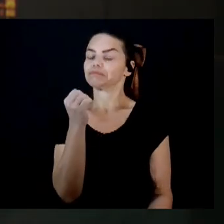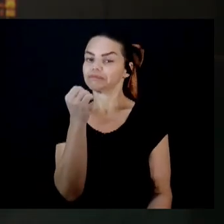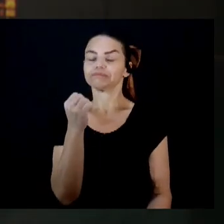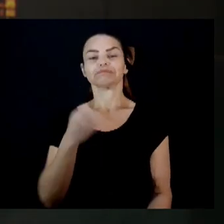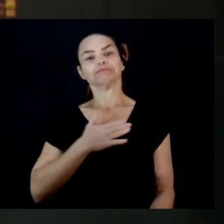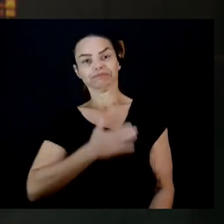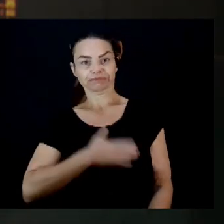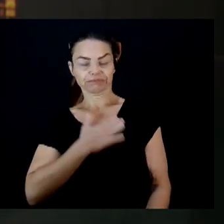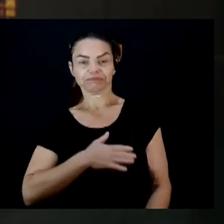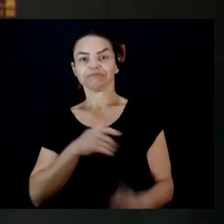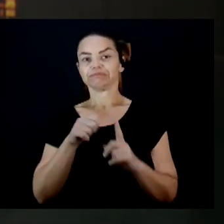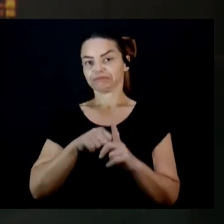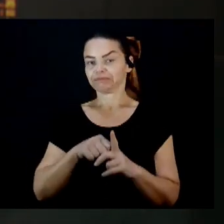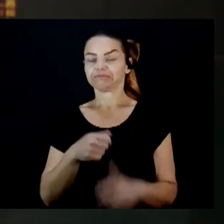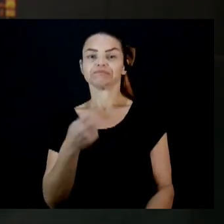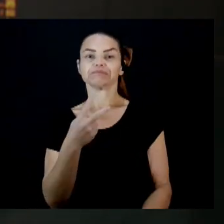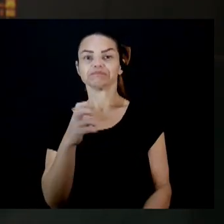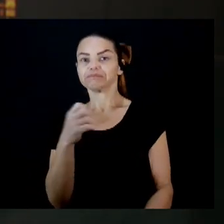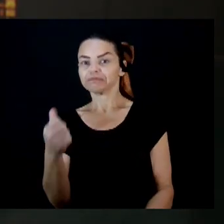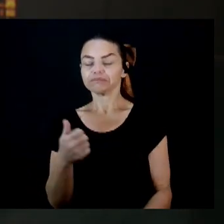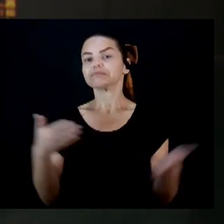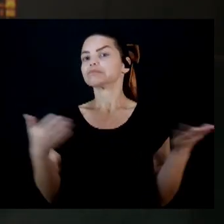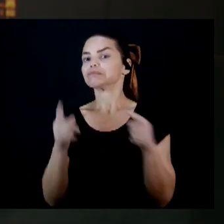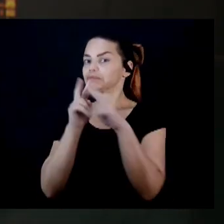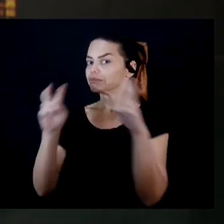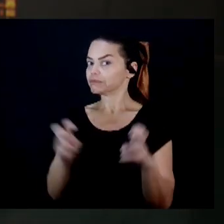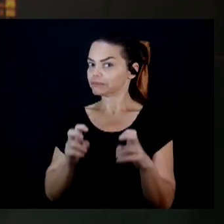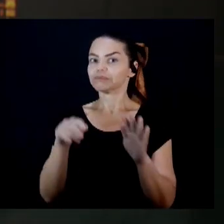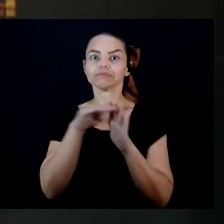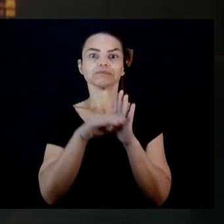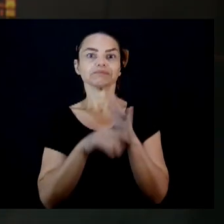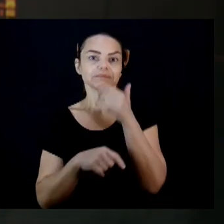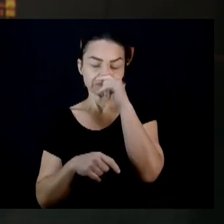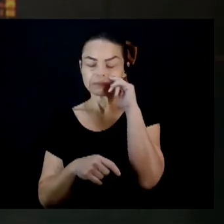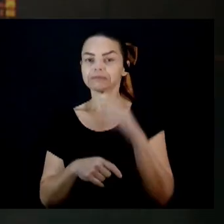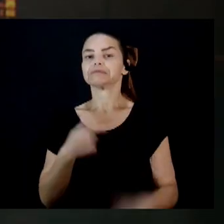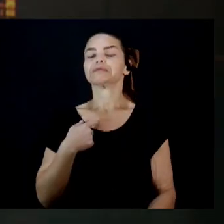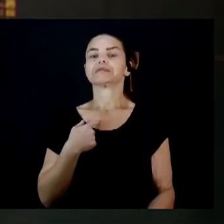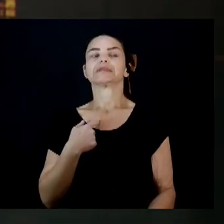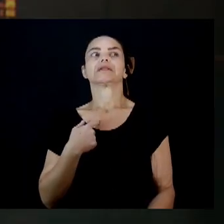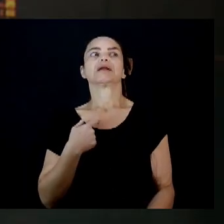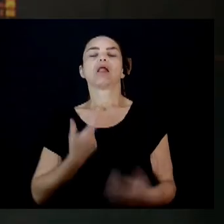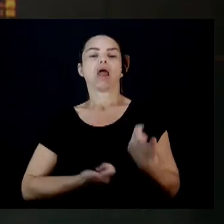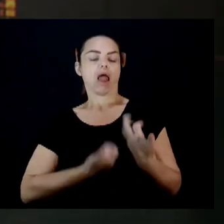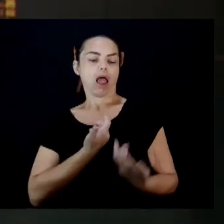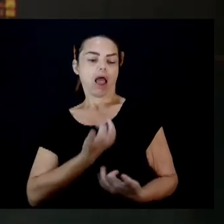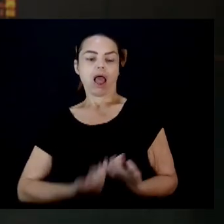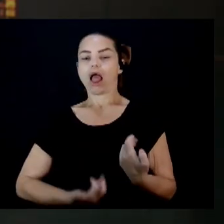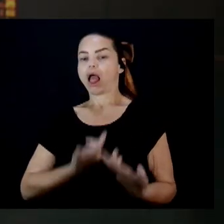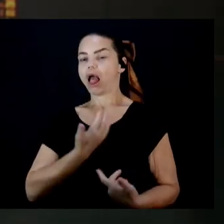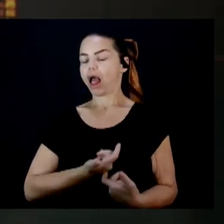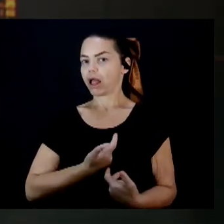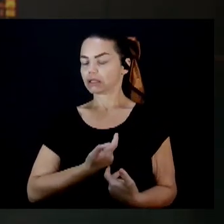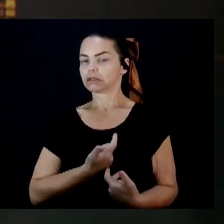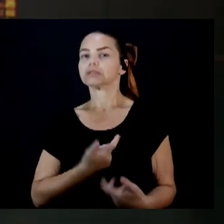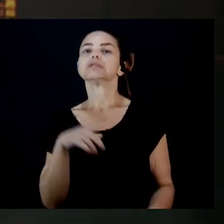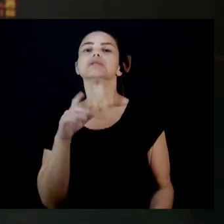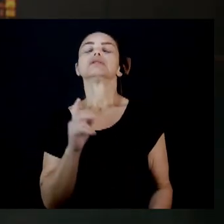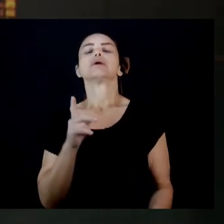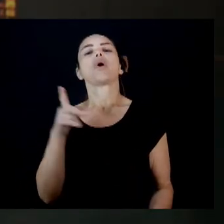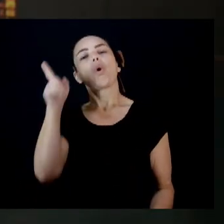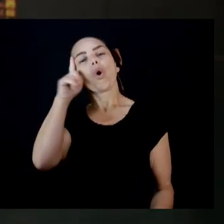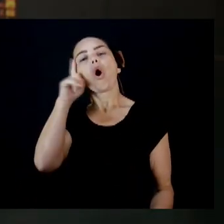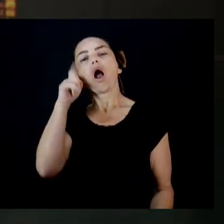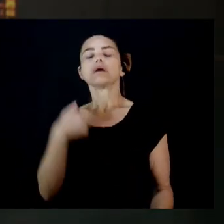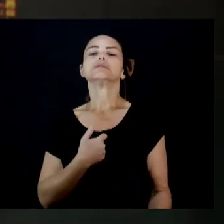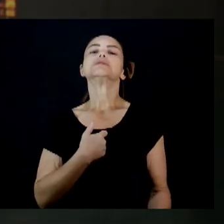2026. Hoje, o tema do nosso programa é libido e rotina. Porque no dia a dia nos sentimos cada vez